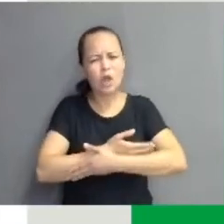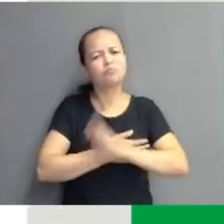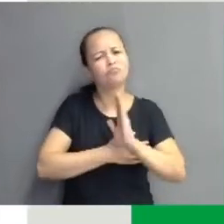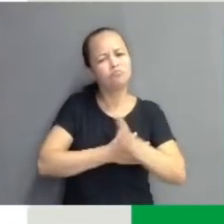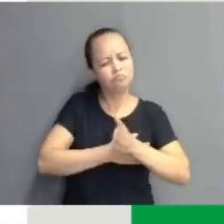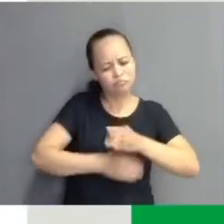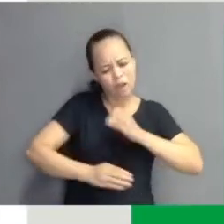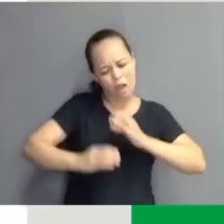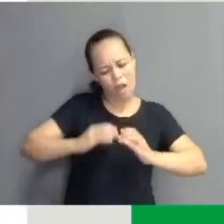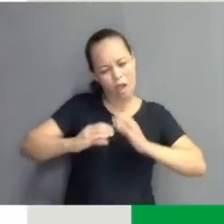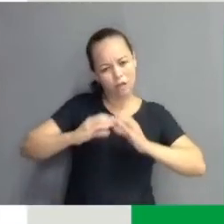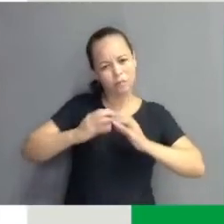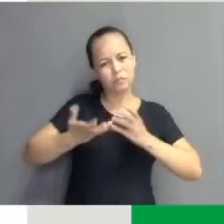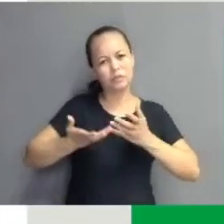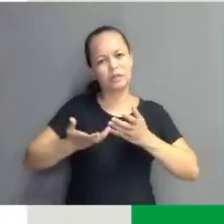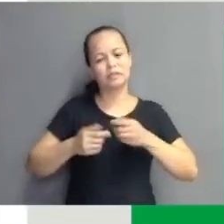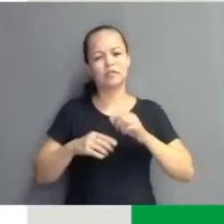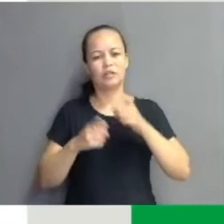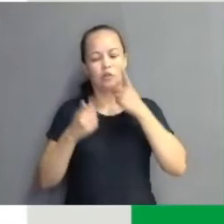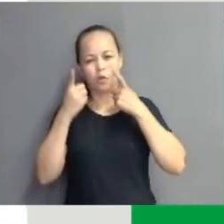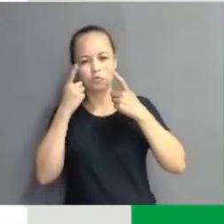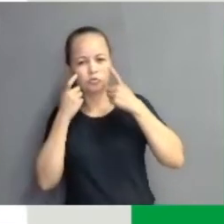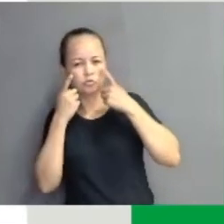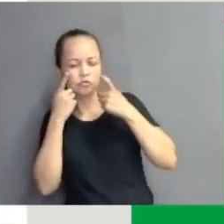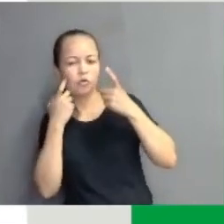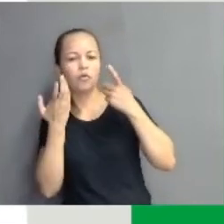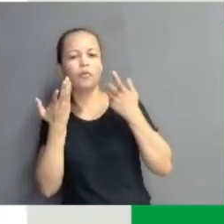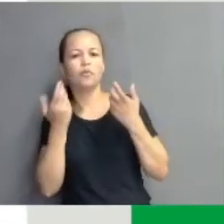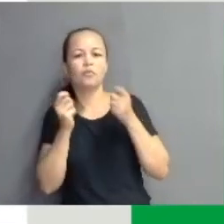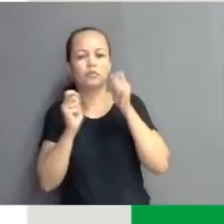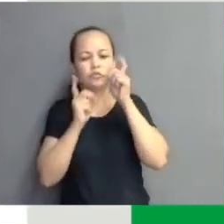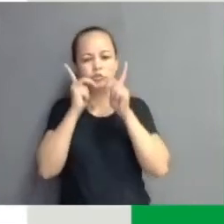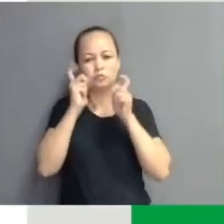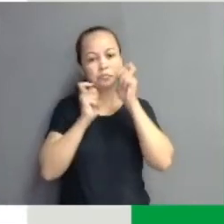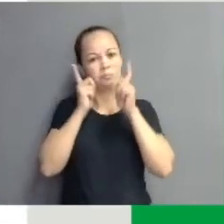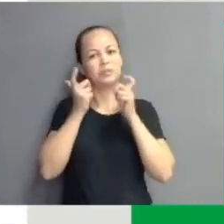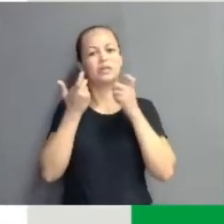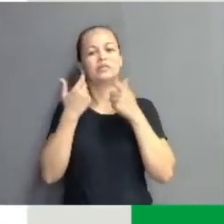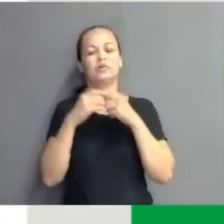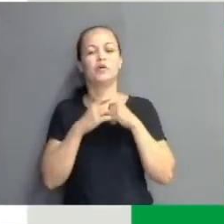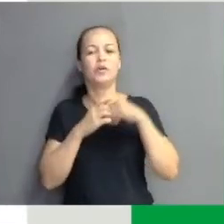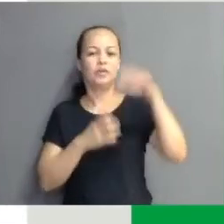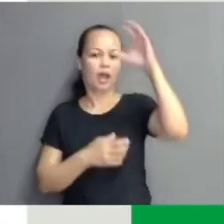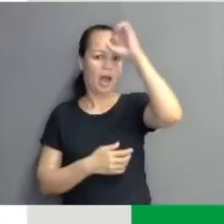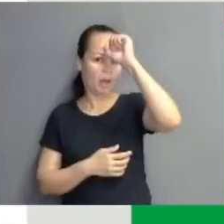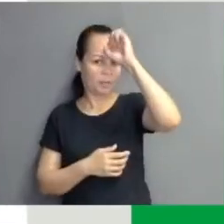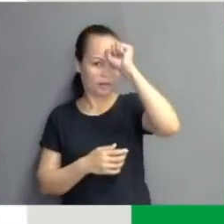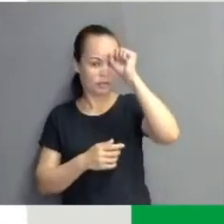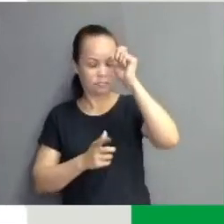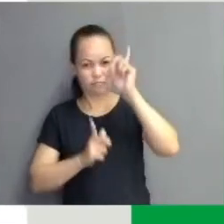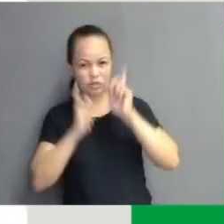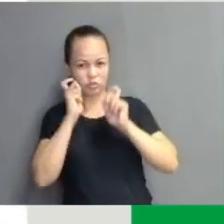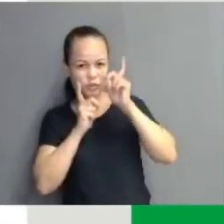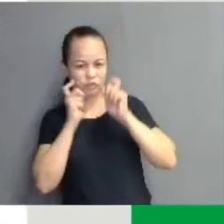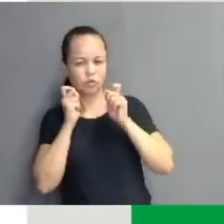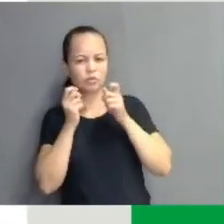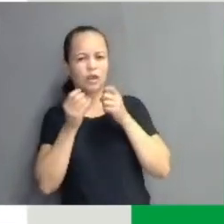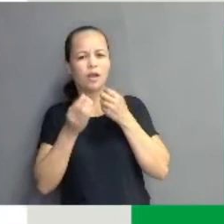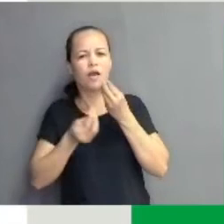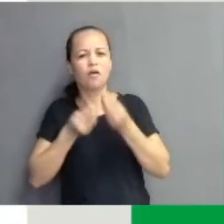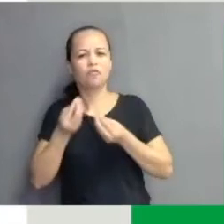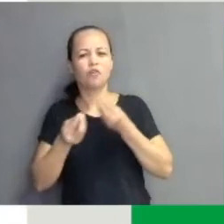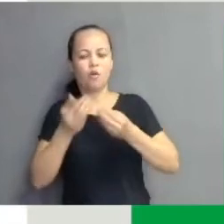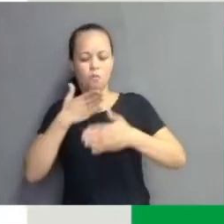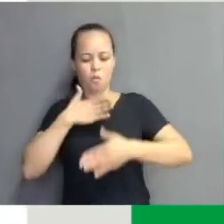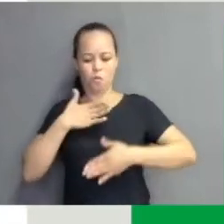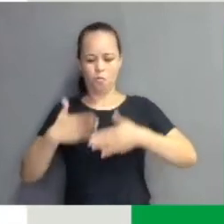comunica através do nosso soro através das nossas expressões aprendemos que as expressões é uma forma